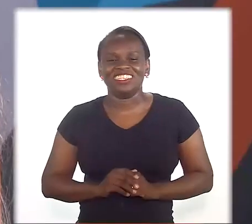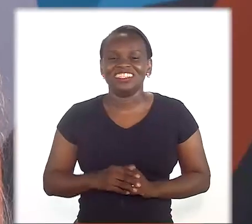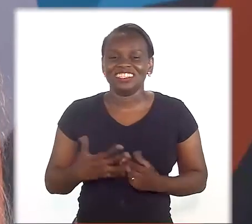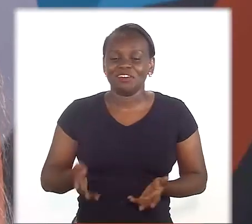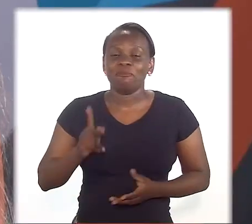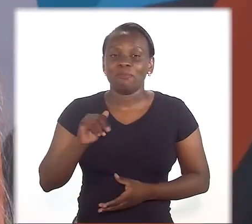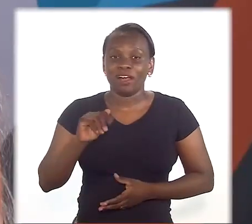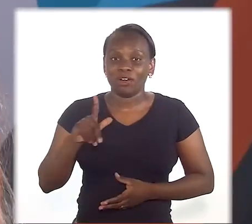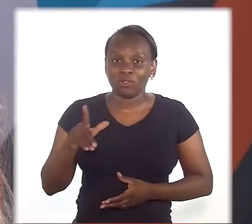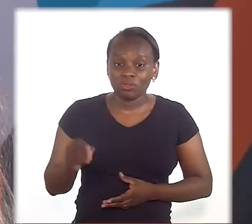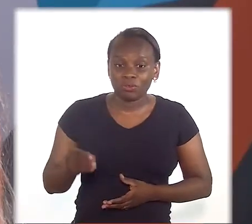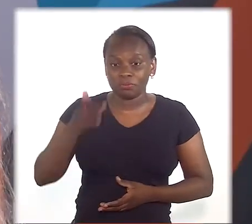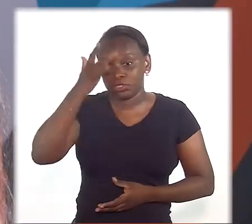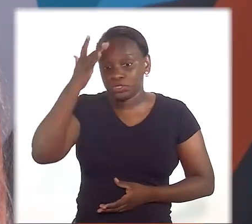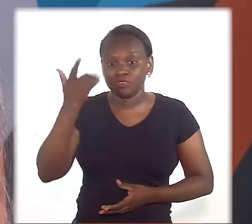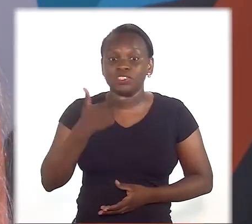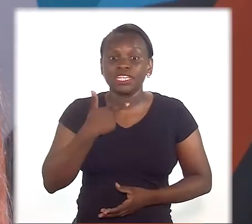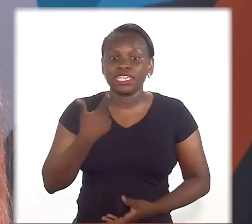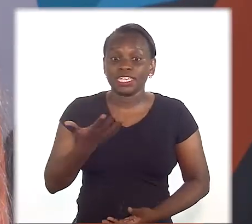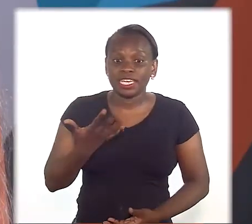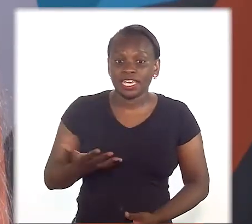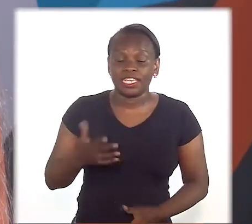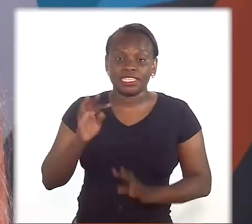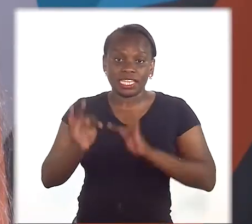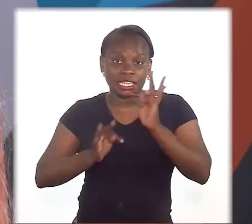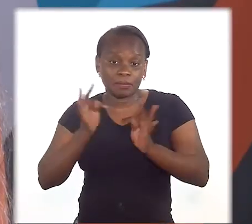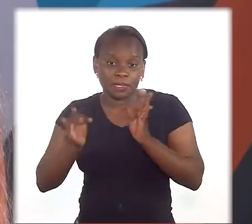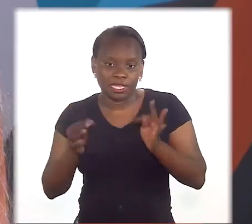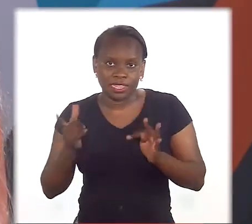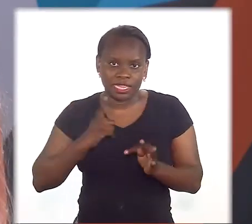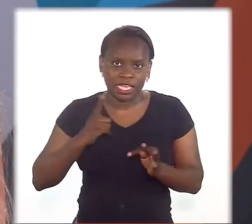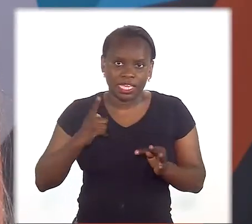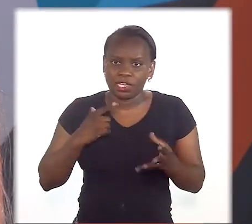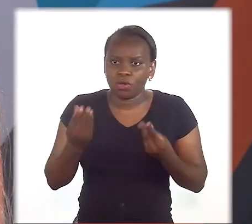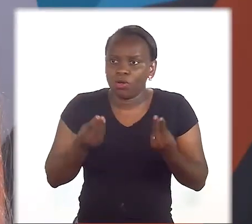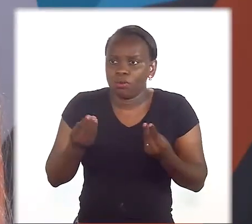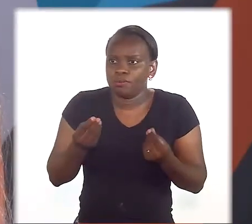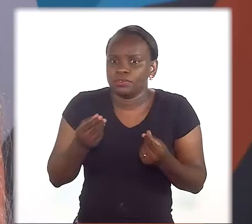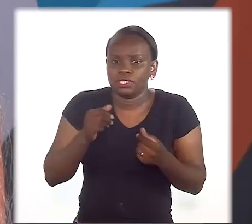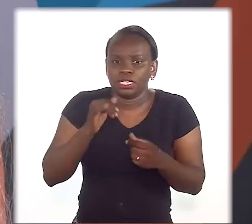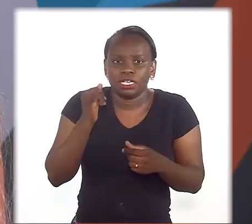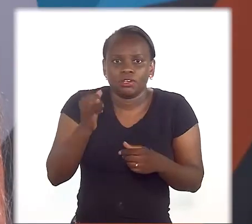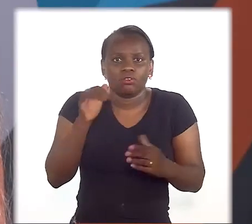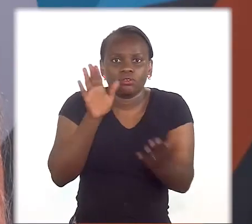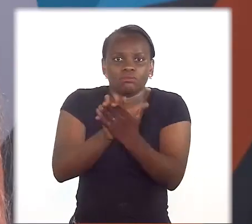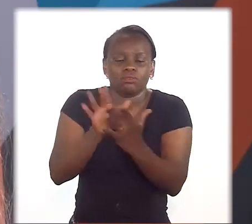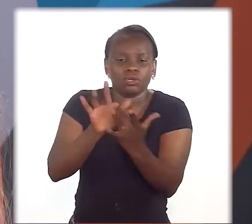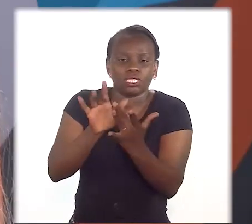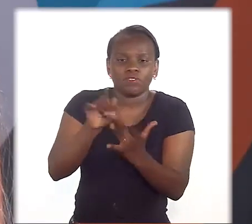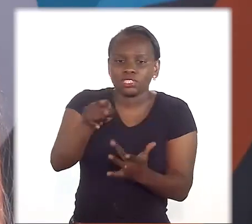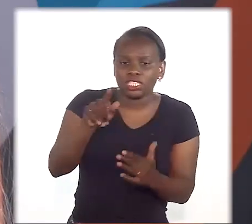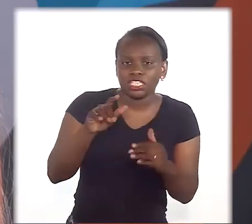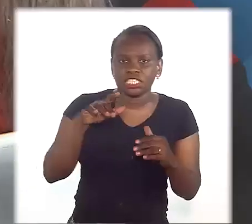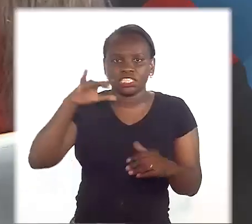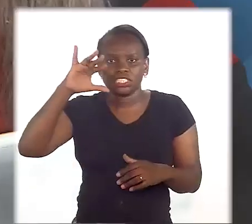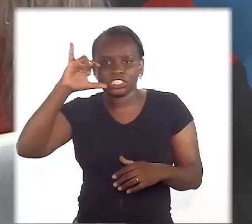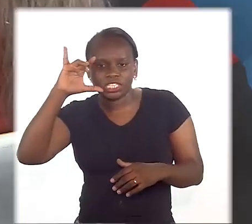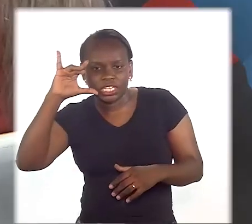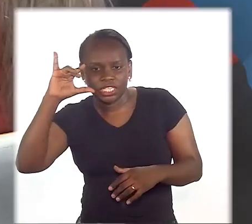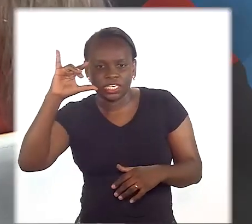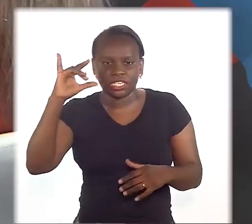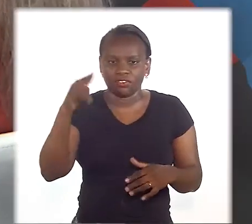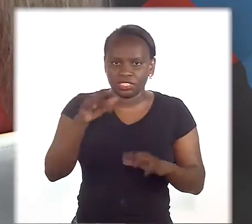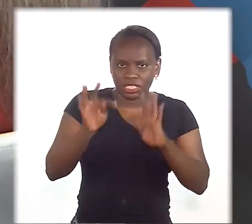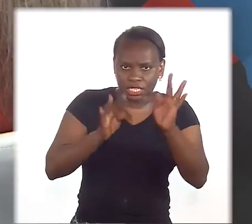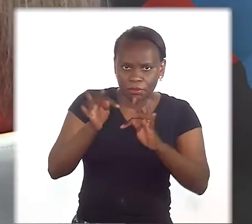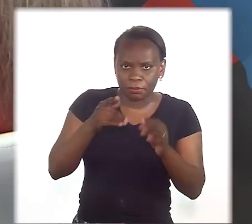maravilha. Paulo, então quem quiser fazer algum tipo de tratamento, existe alguma maneira de falar com você? Um Instagram?